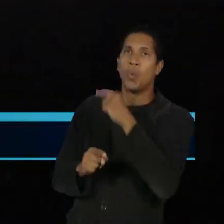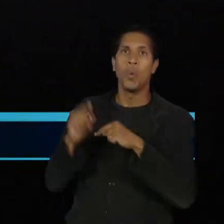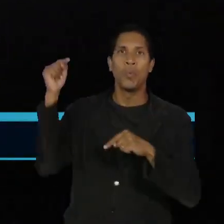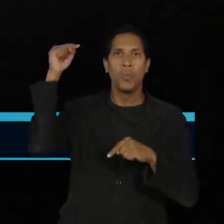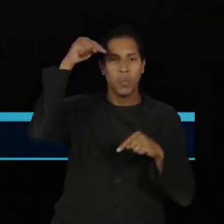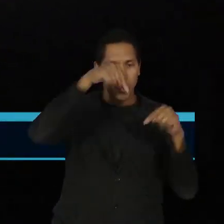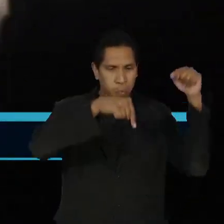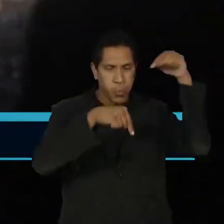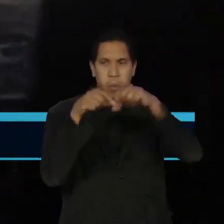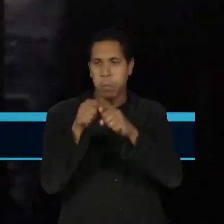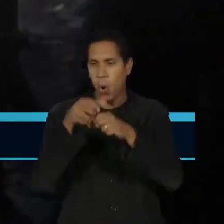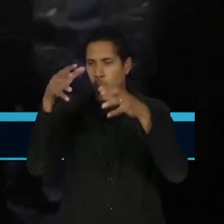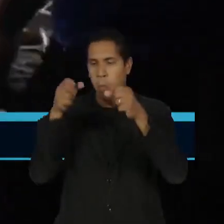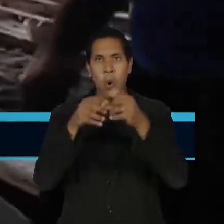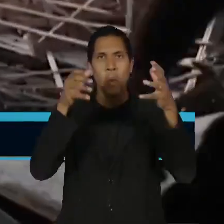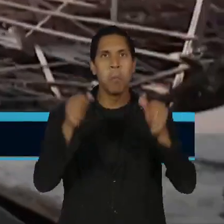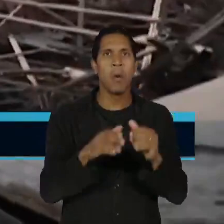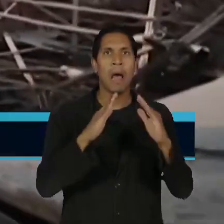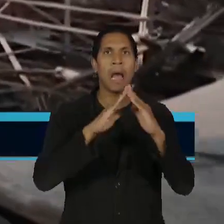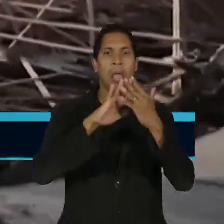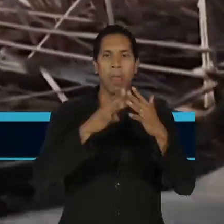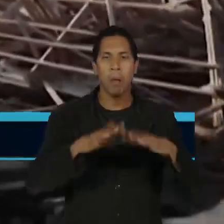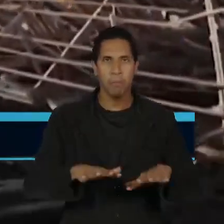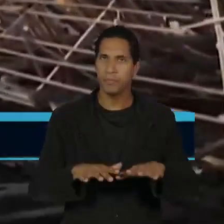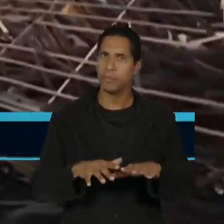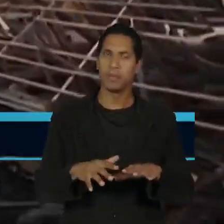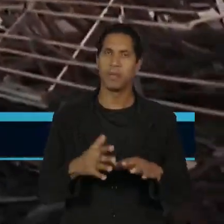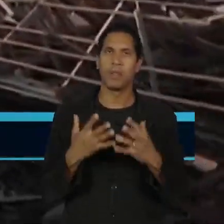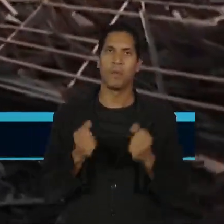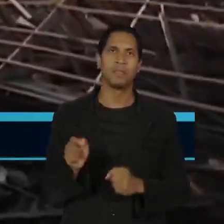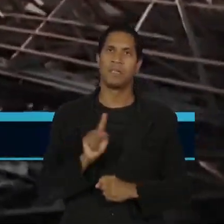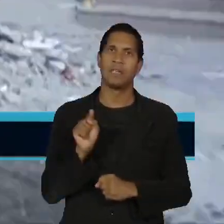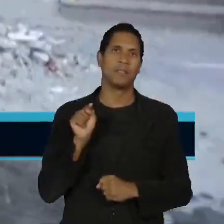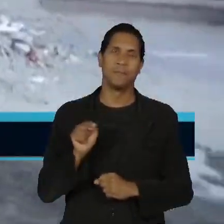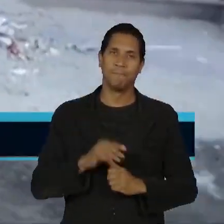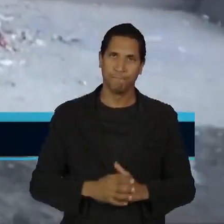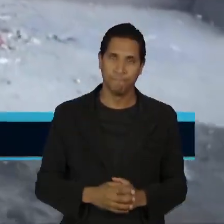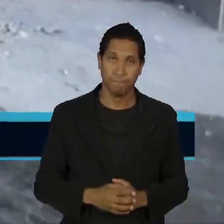casas, é inaceitável. Segundo o Ministério da Saúde de Gaza,